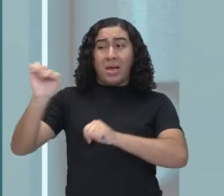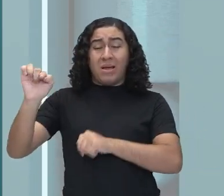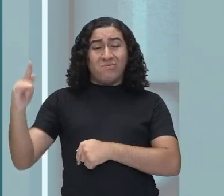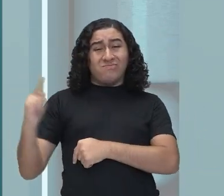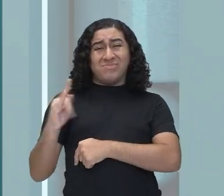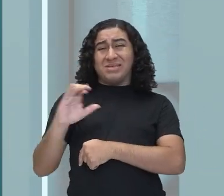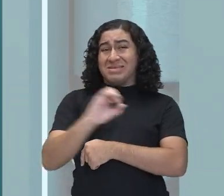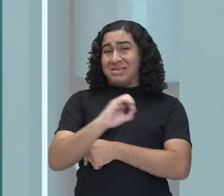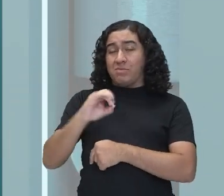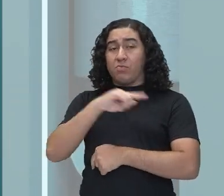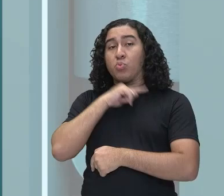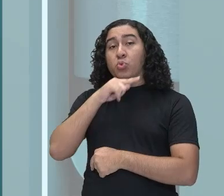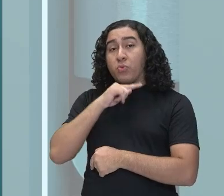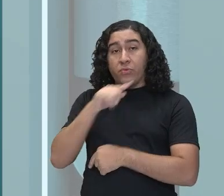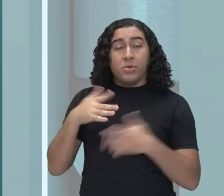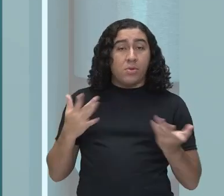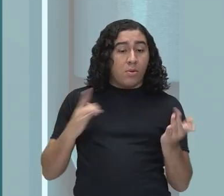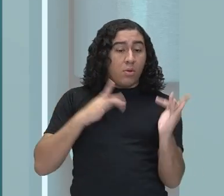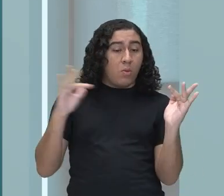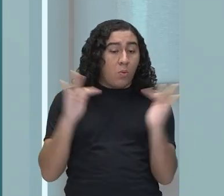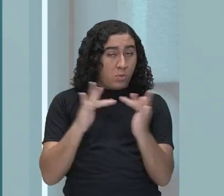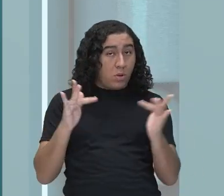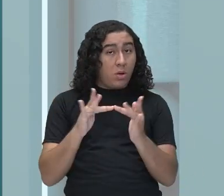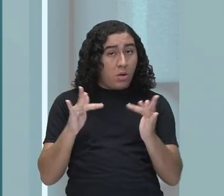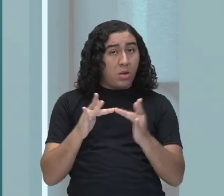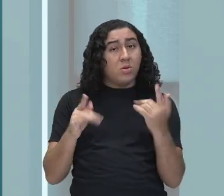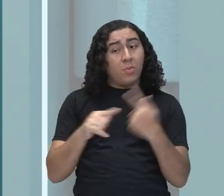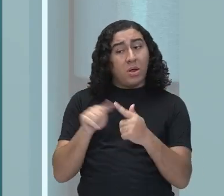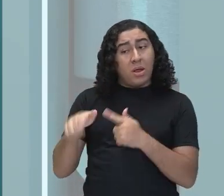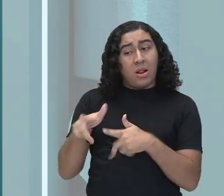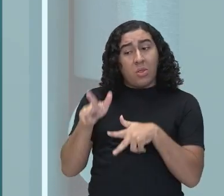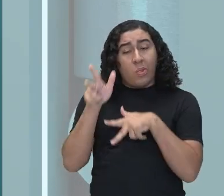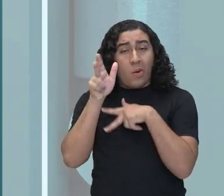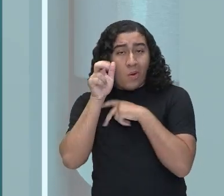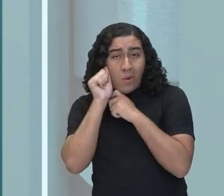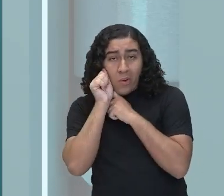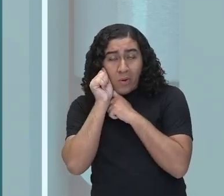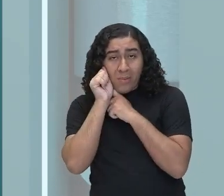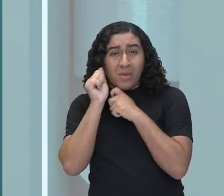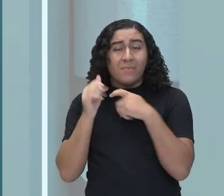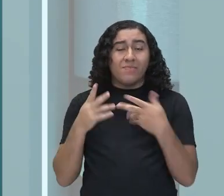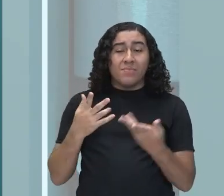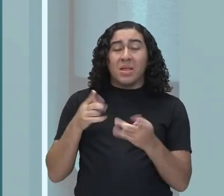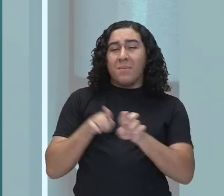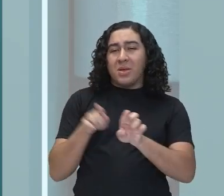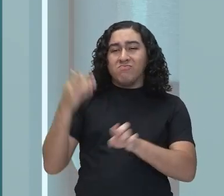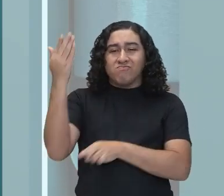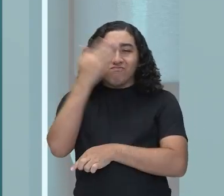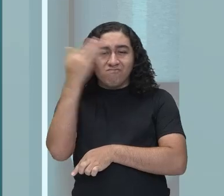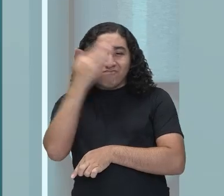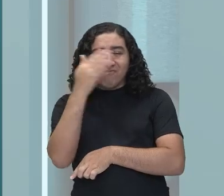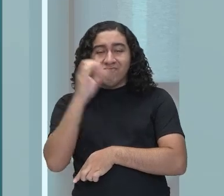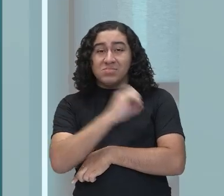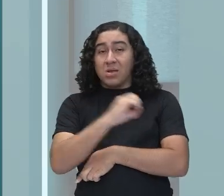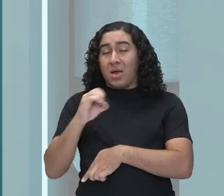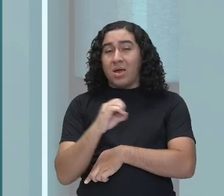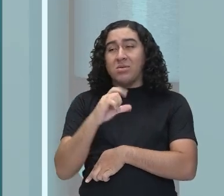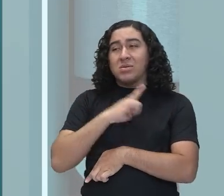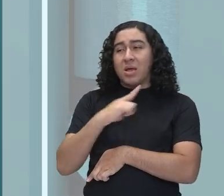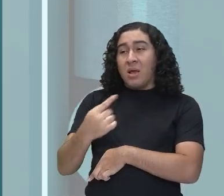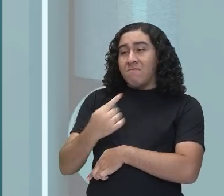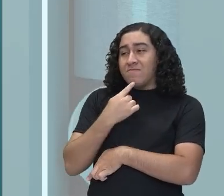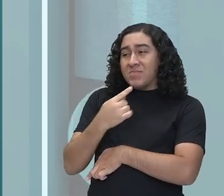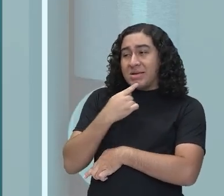né? Ele se aproximar, porque ela dorme, né? Está ali e não está vendo, então ele vai lá, se